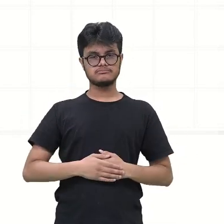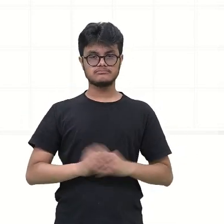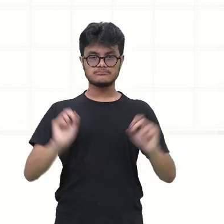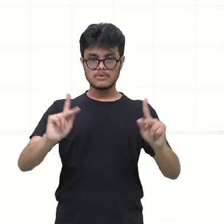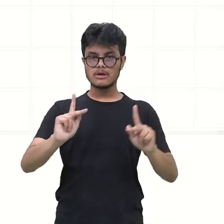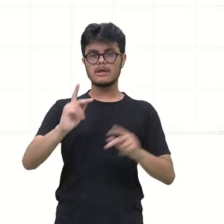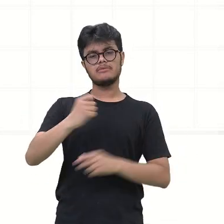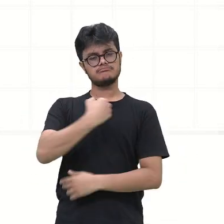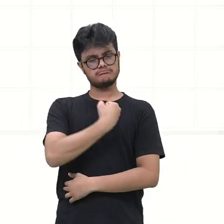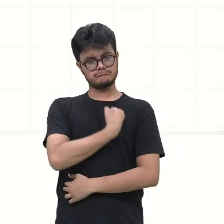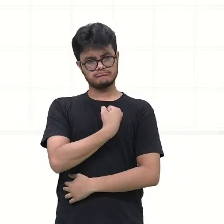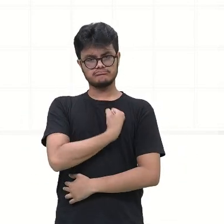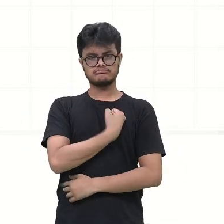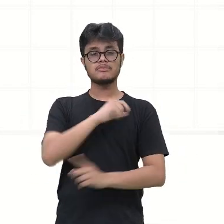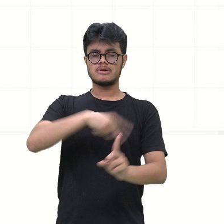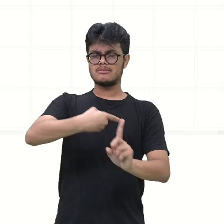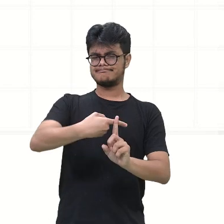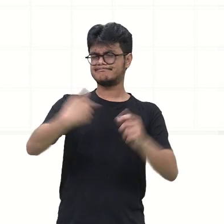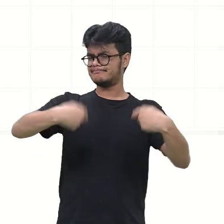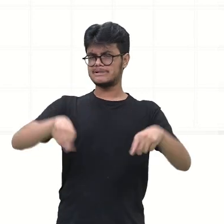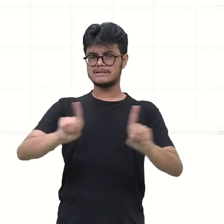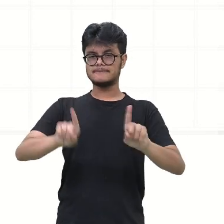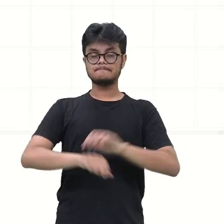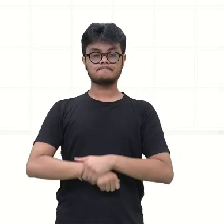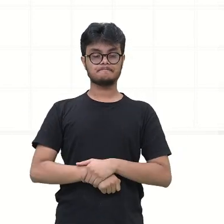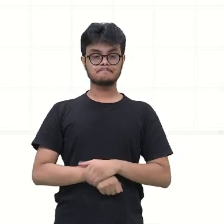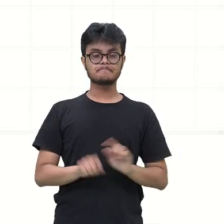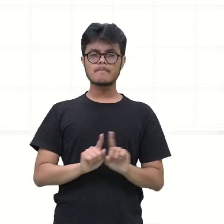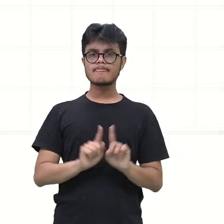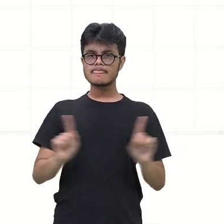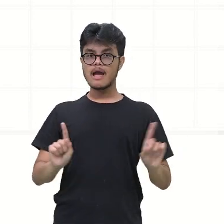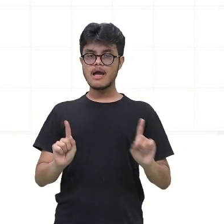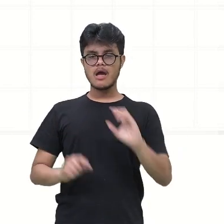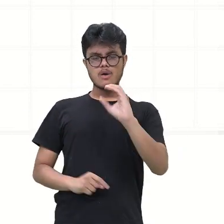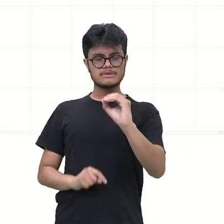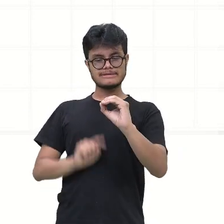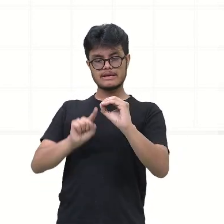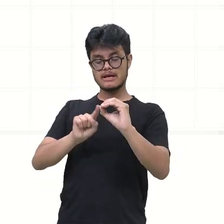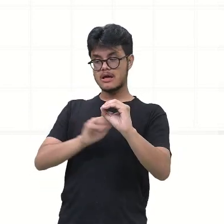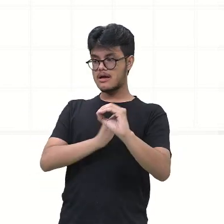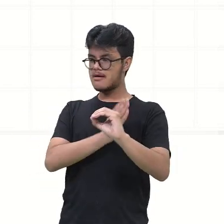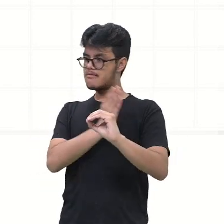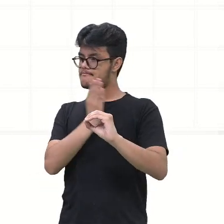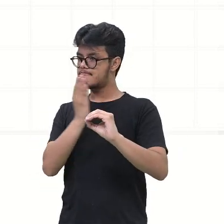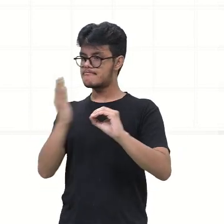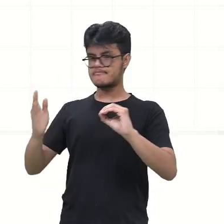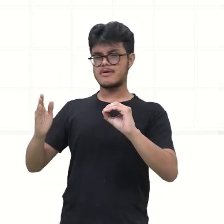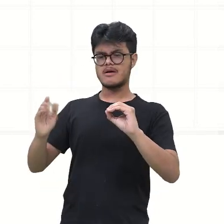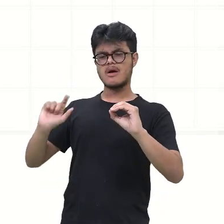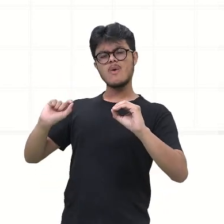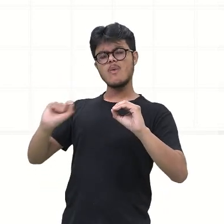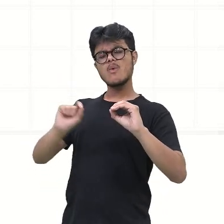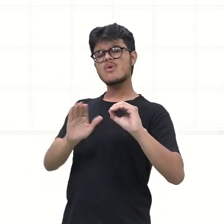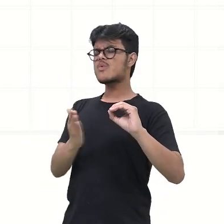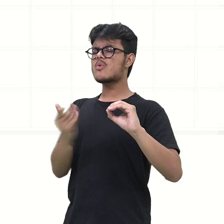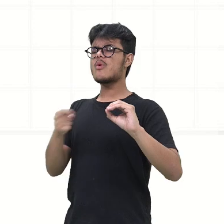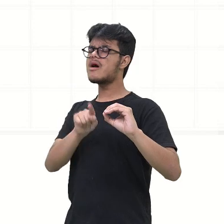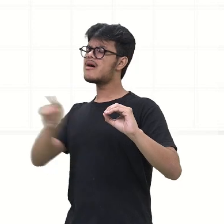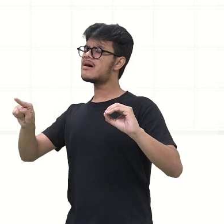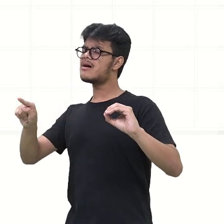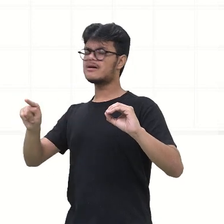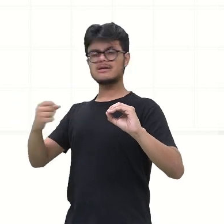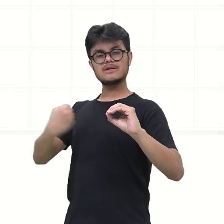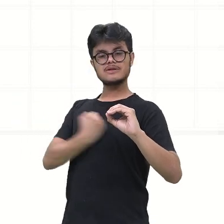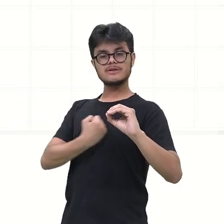números positivos, né? O sinal de positivo. E à esquerda do 0 aqui, né? A gente vai ter